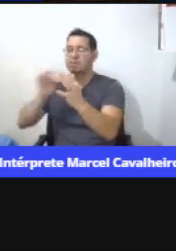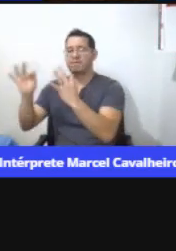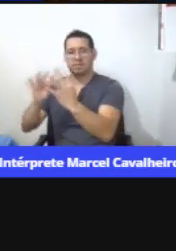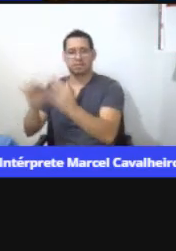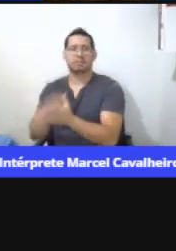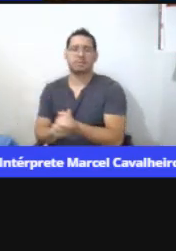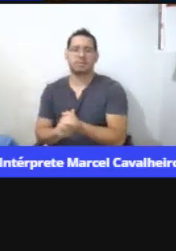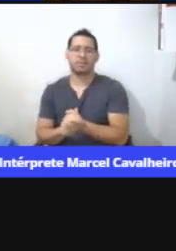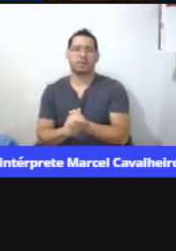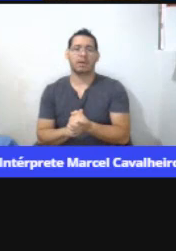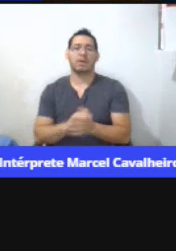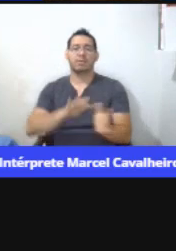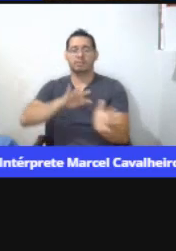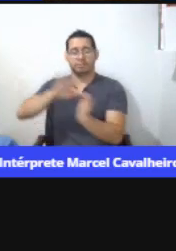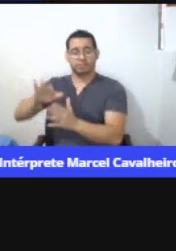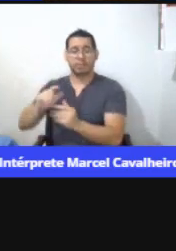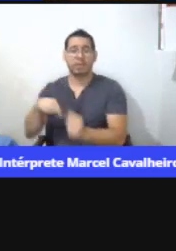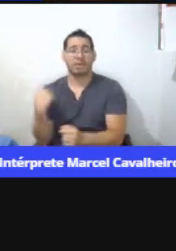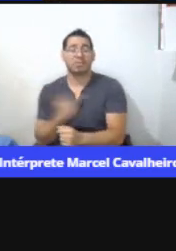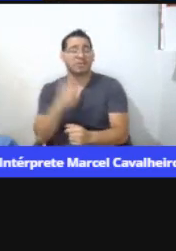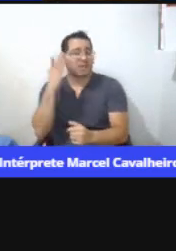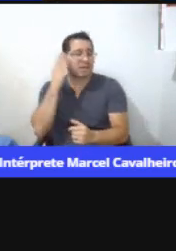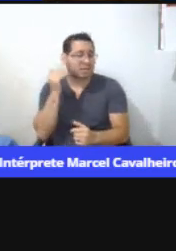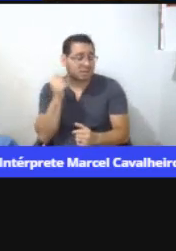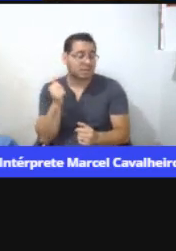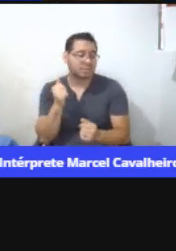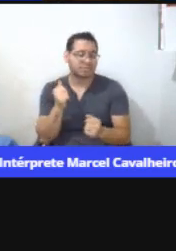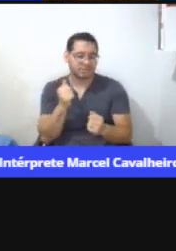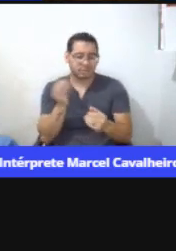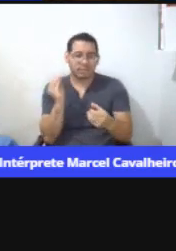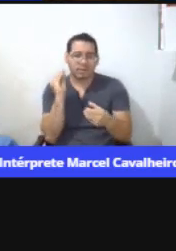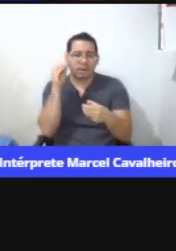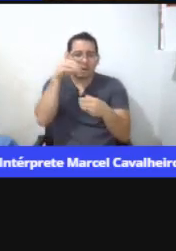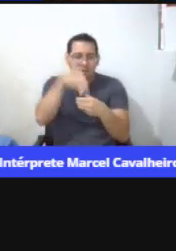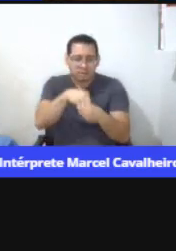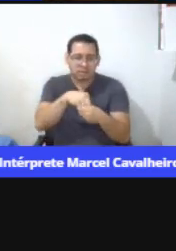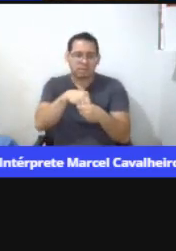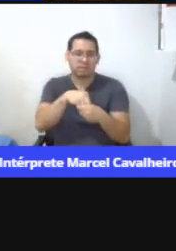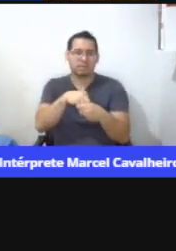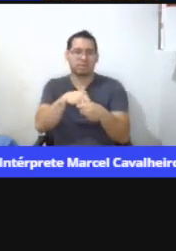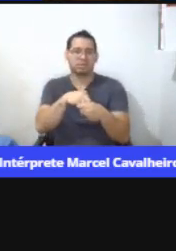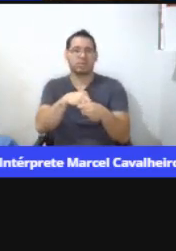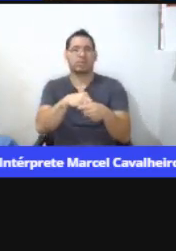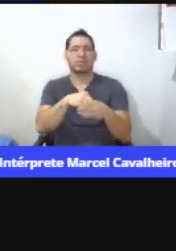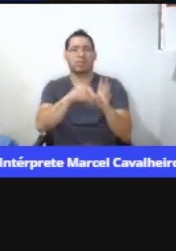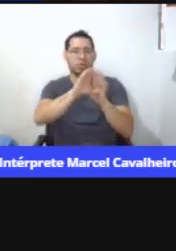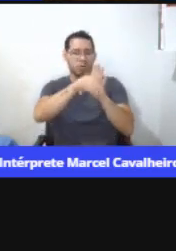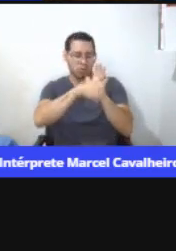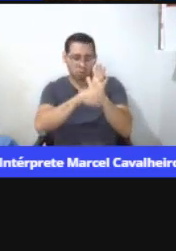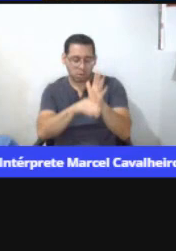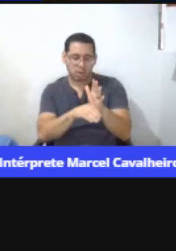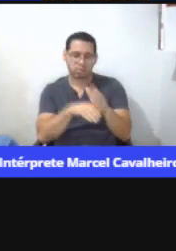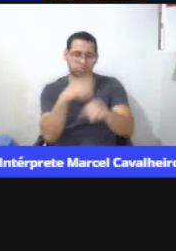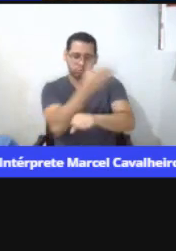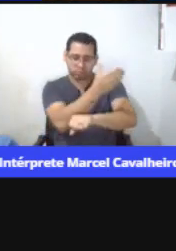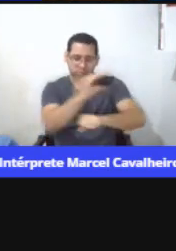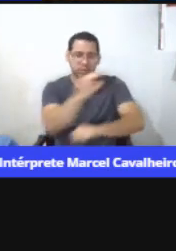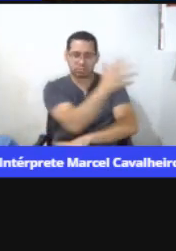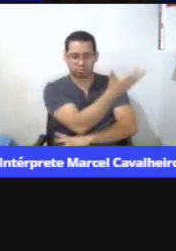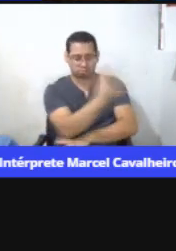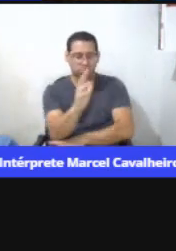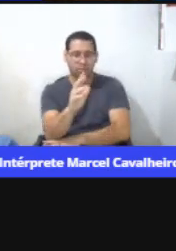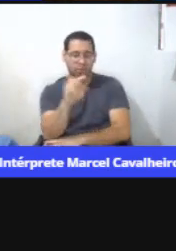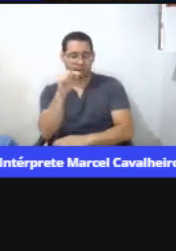Bom, nós sabemos que dentro do componente curricular de Ciências da Natureza, os